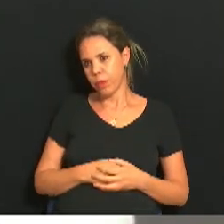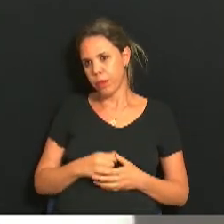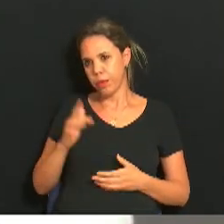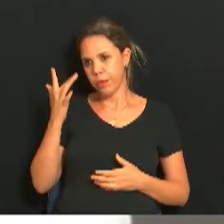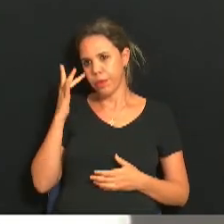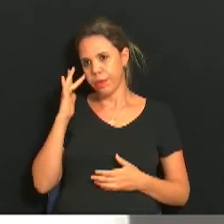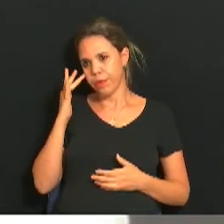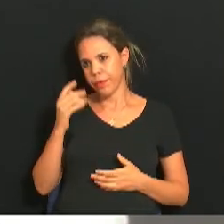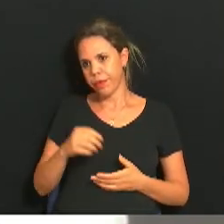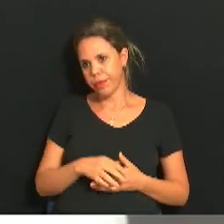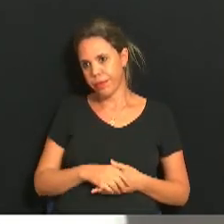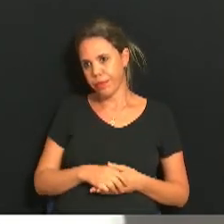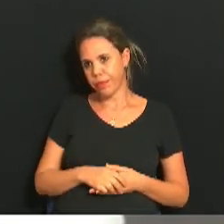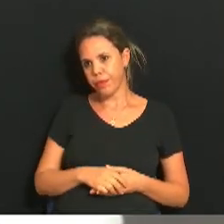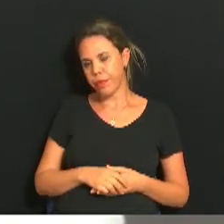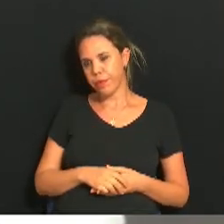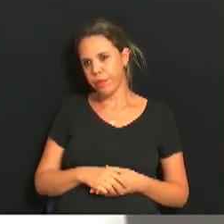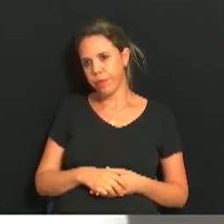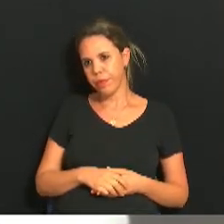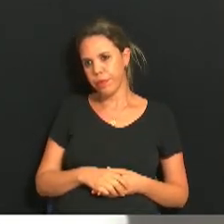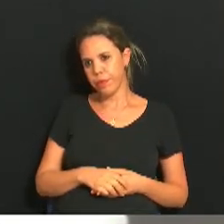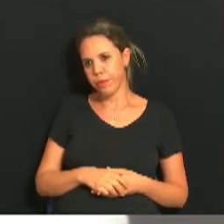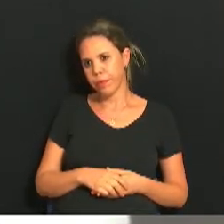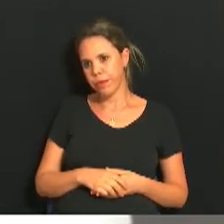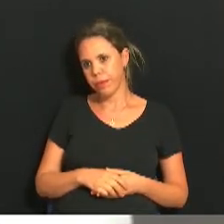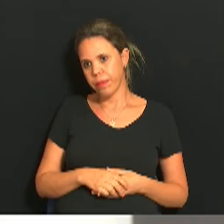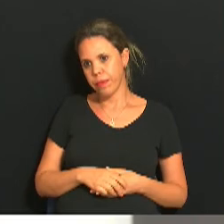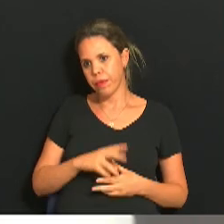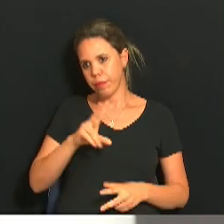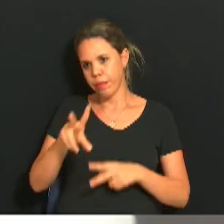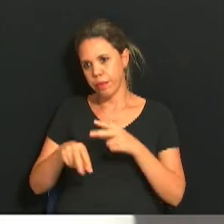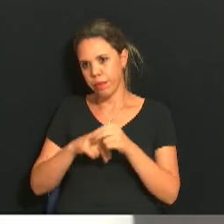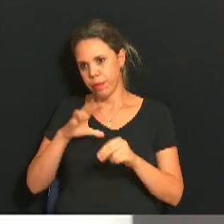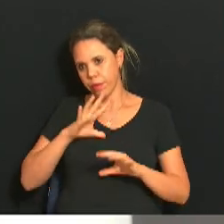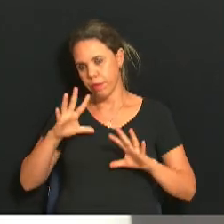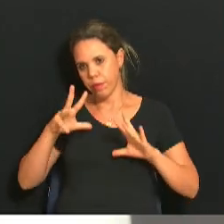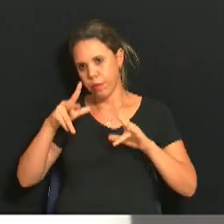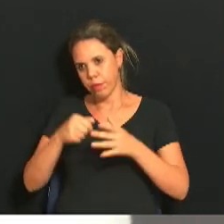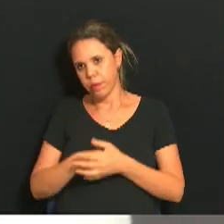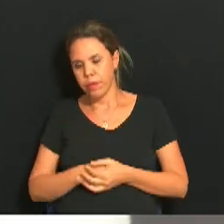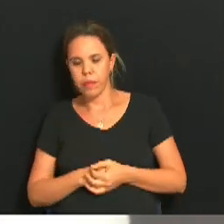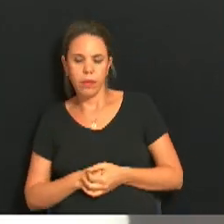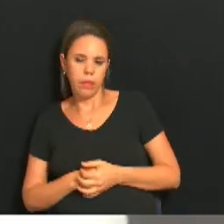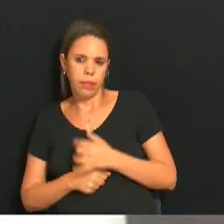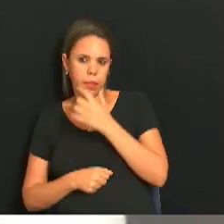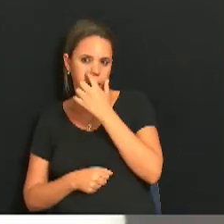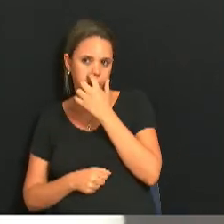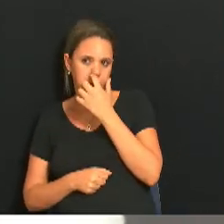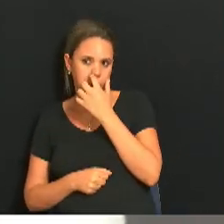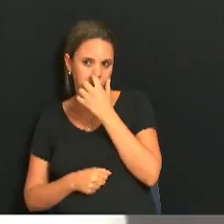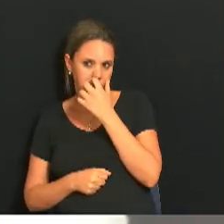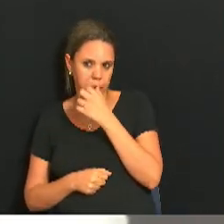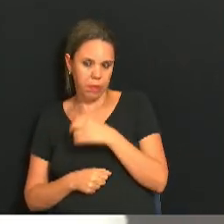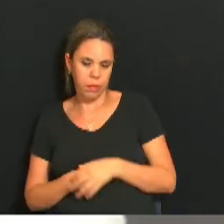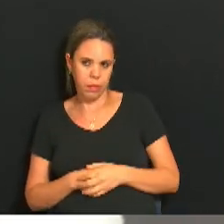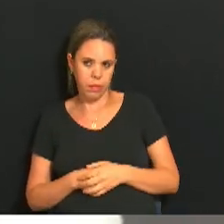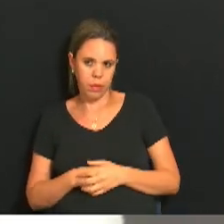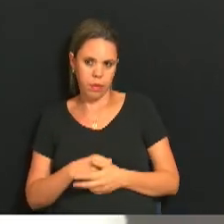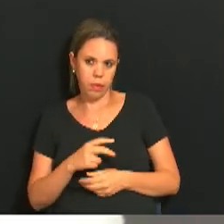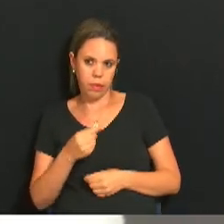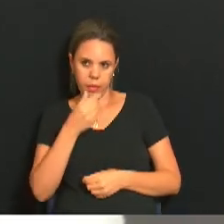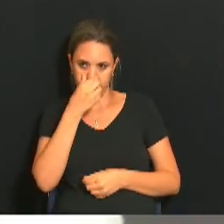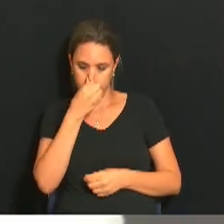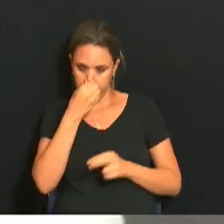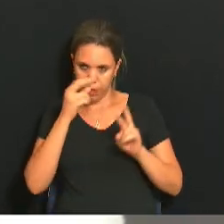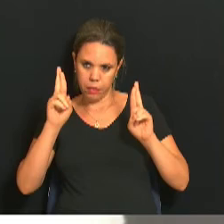acho parador Jorge que é um presente para a cidade toda né é um presidente presente e é o